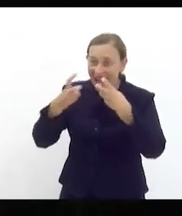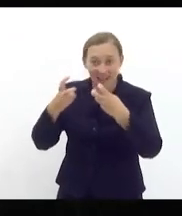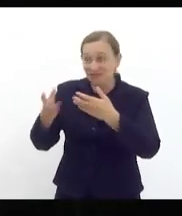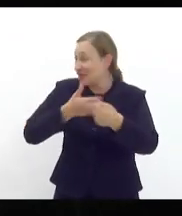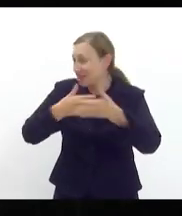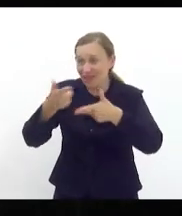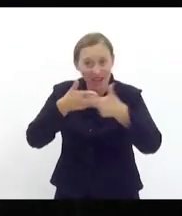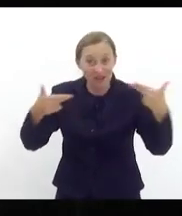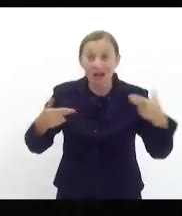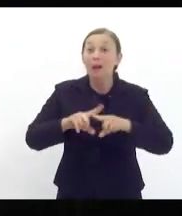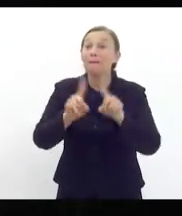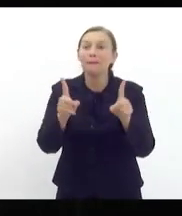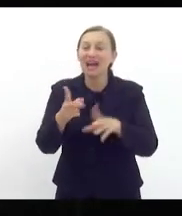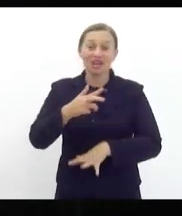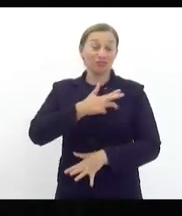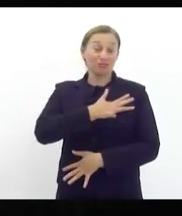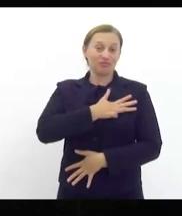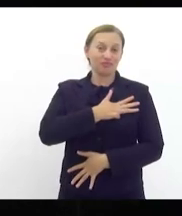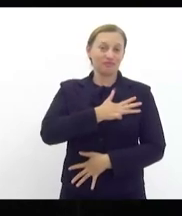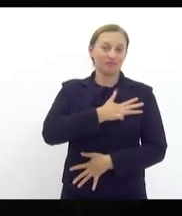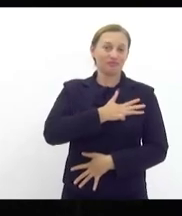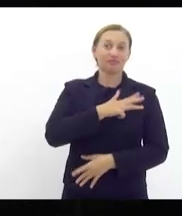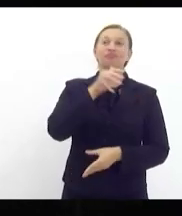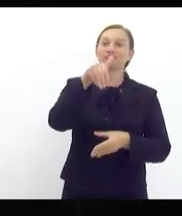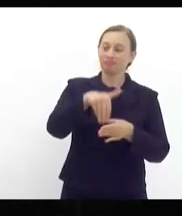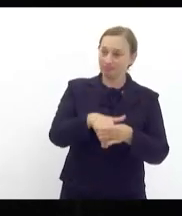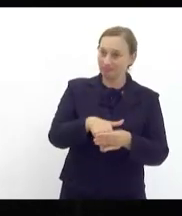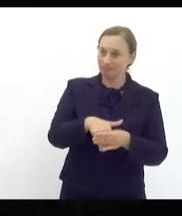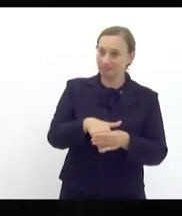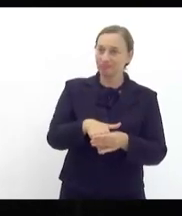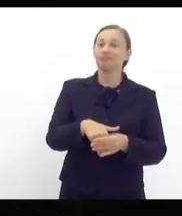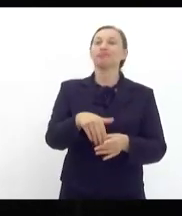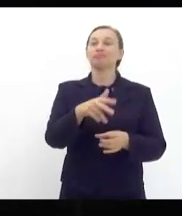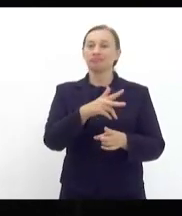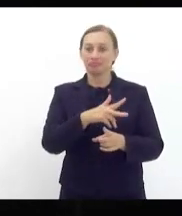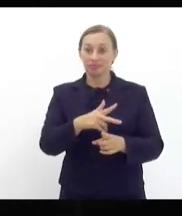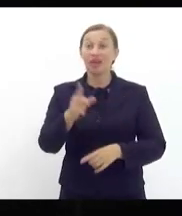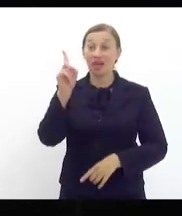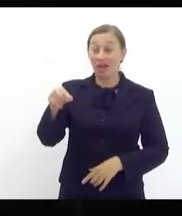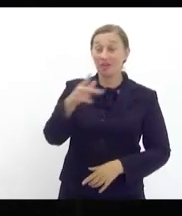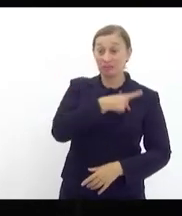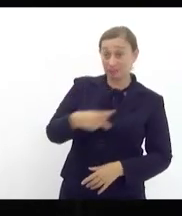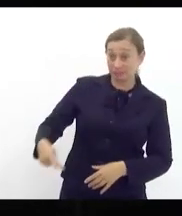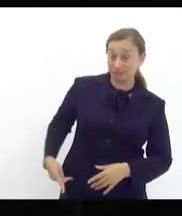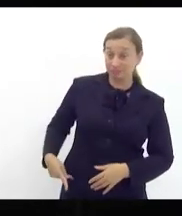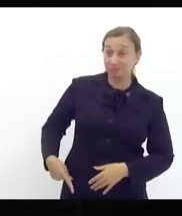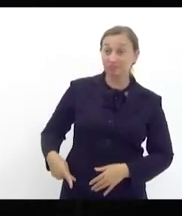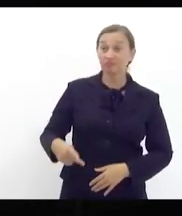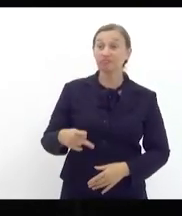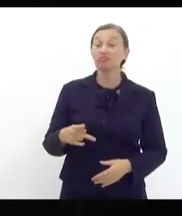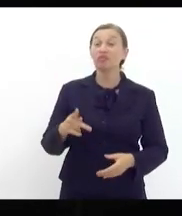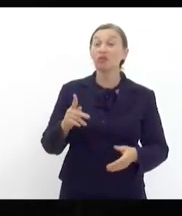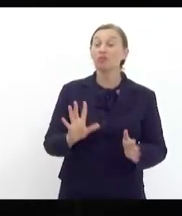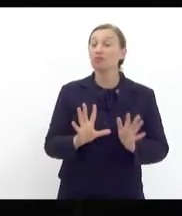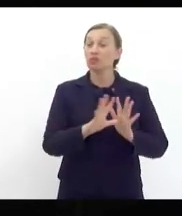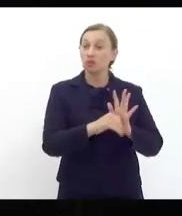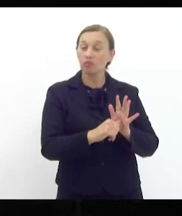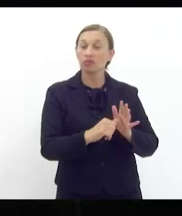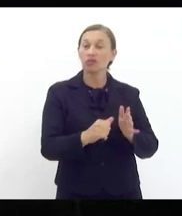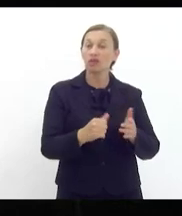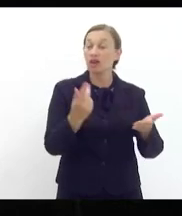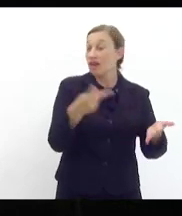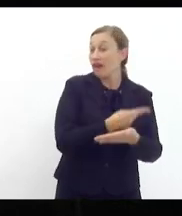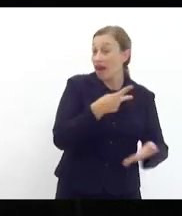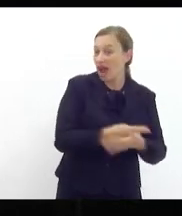quiser mas Lula ganhou é o presidente do Brasil a tentativa de golpe deu errado aquela